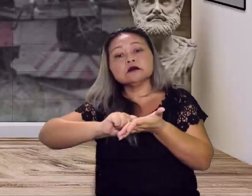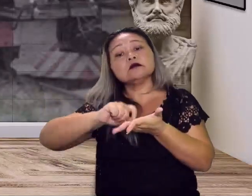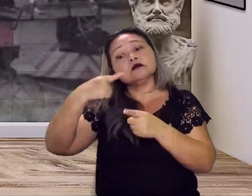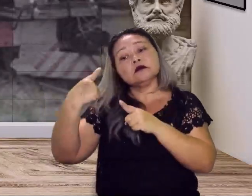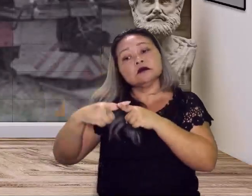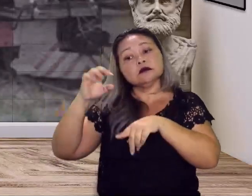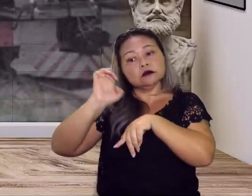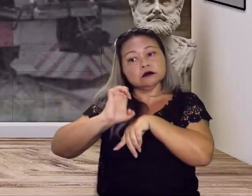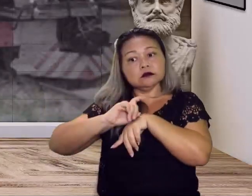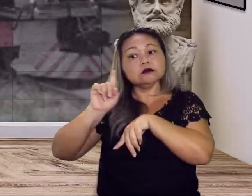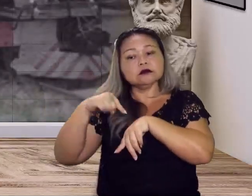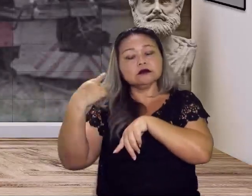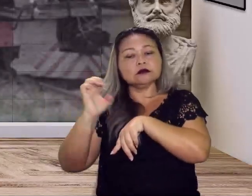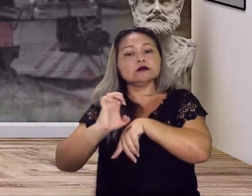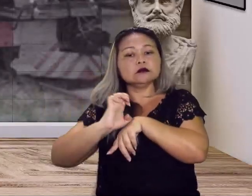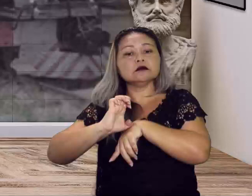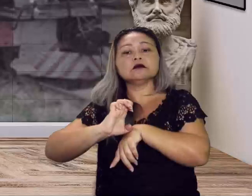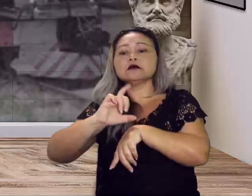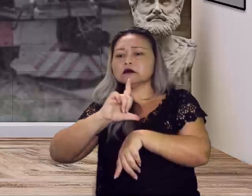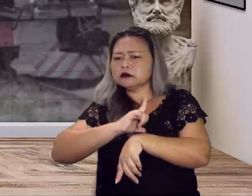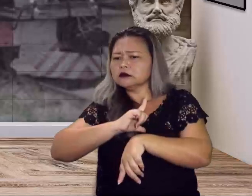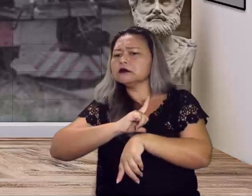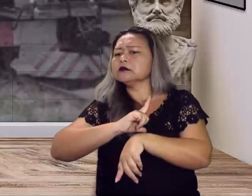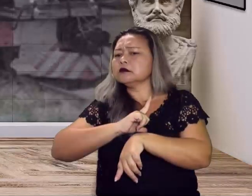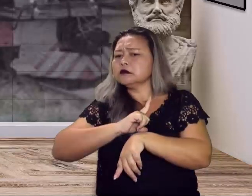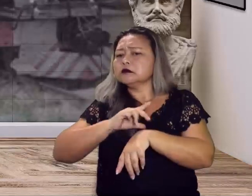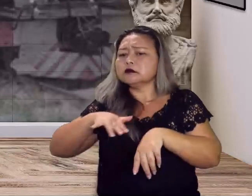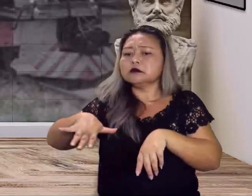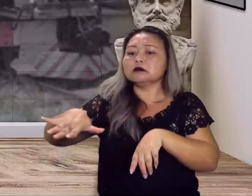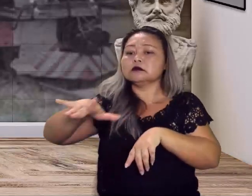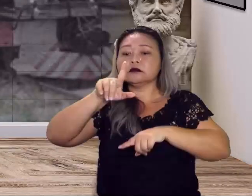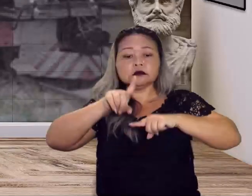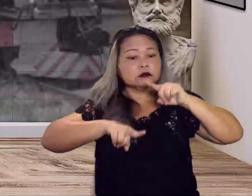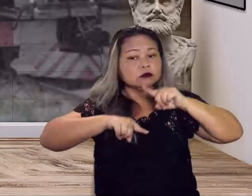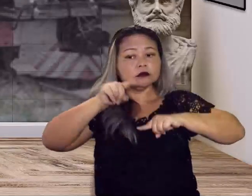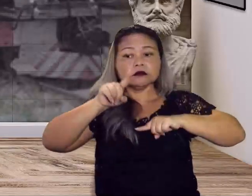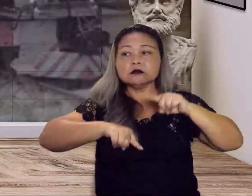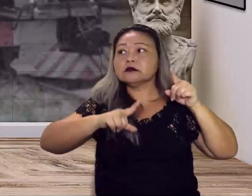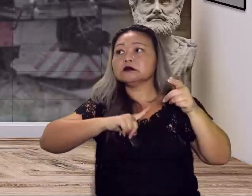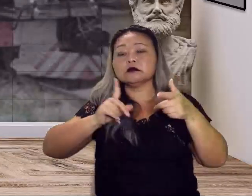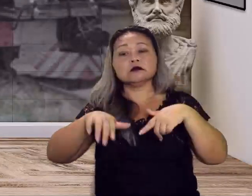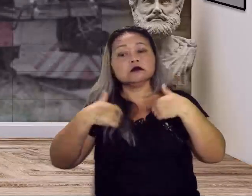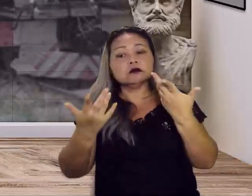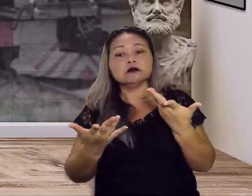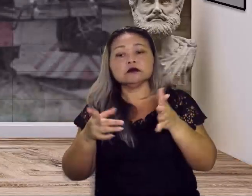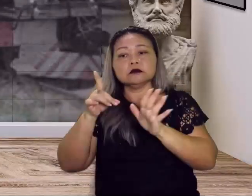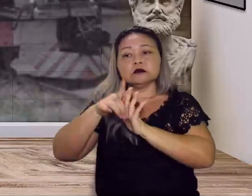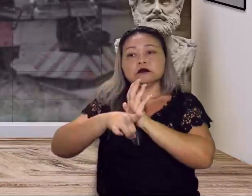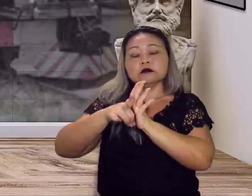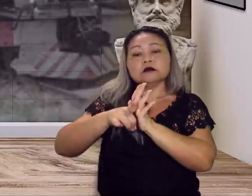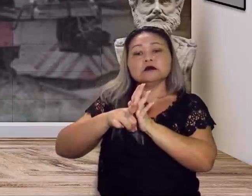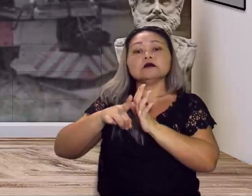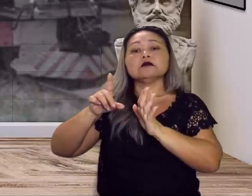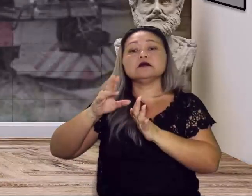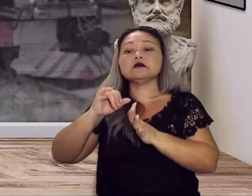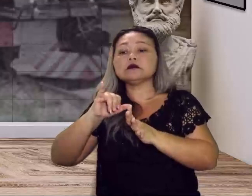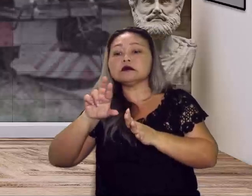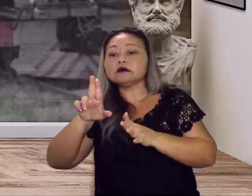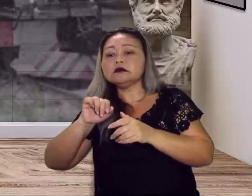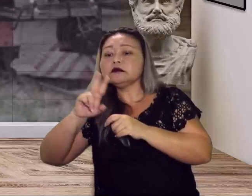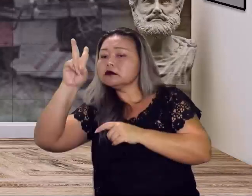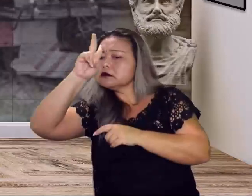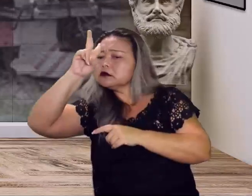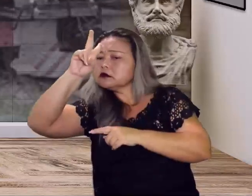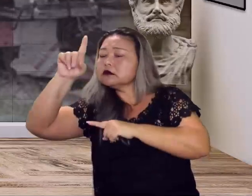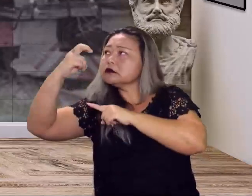estado ele tem muito a contar, muito a oferecer. No âmbito material, né? Físico, lá os trem, e imaterial, que é a